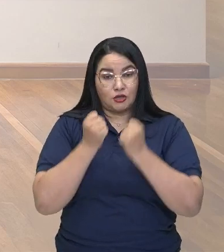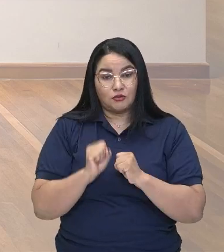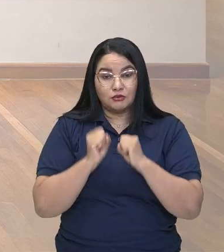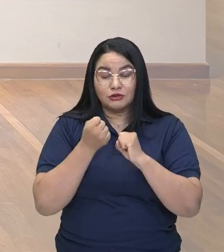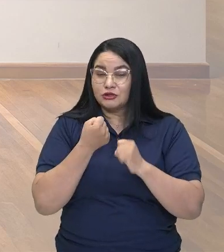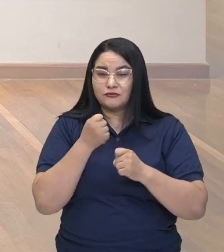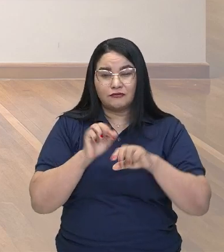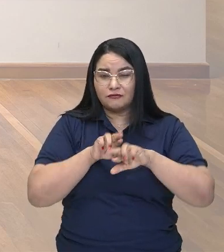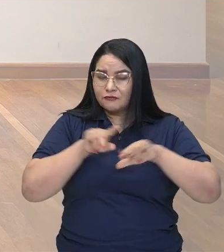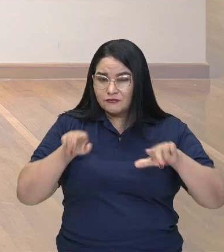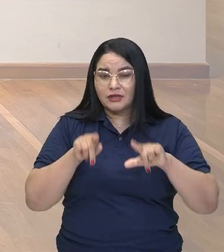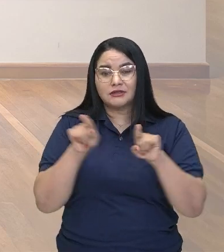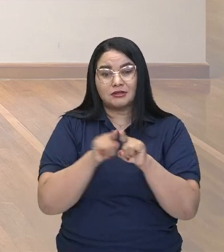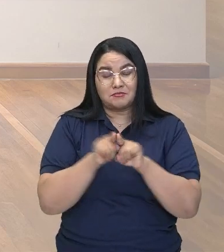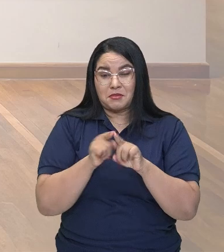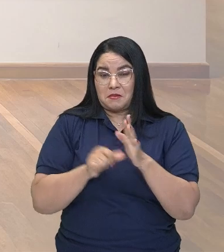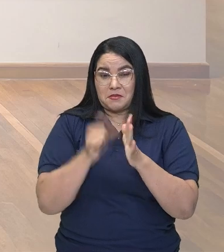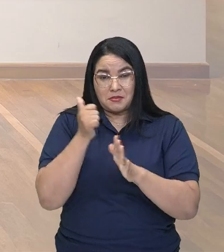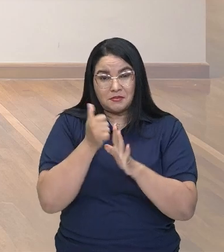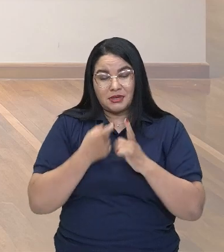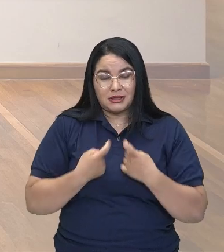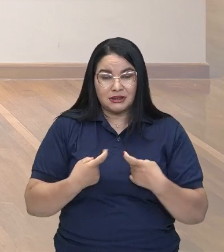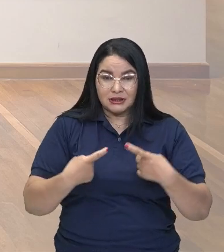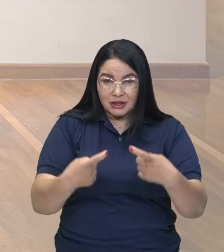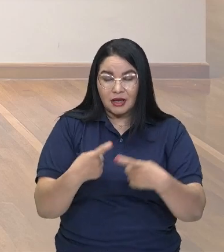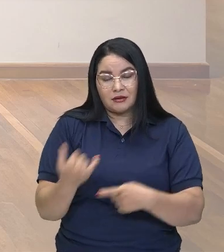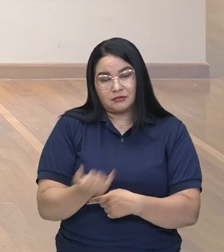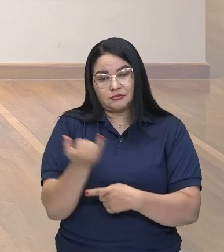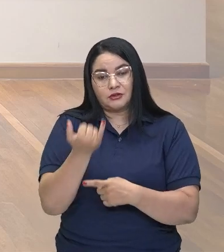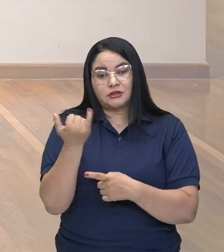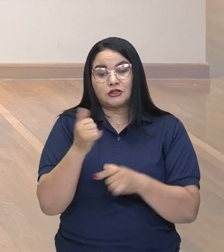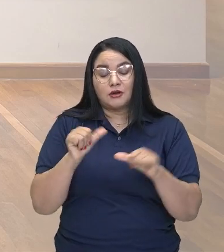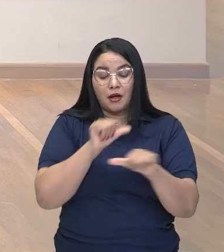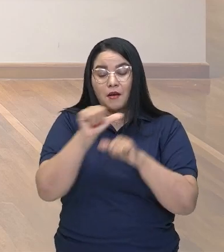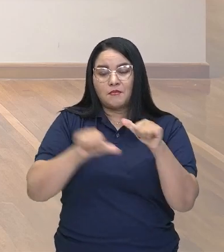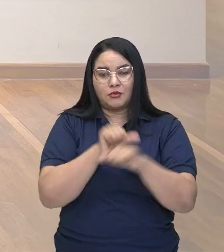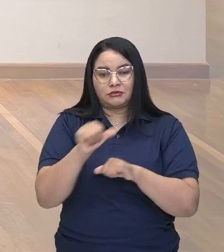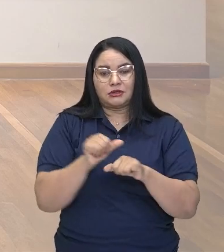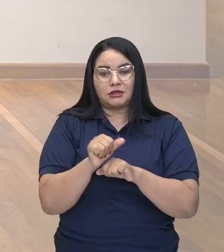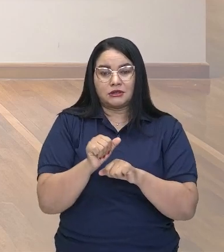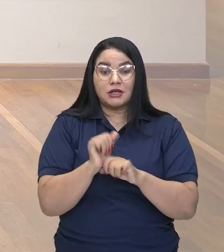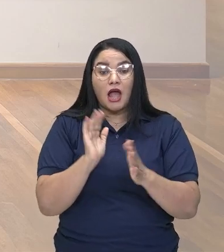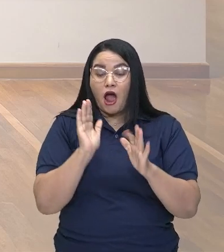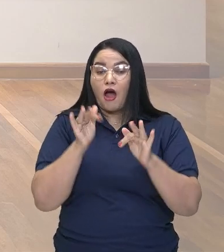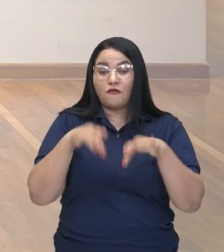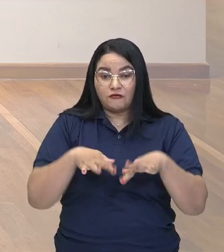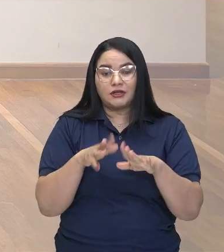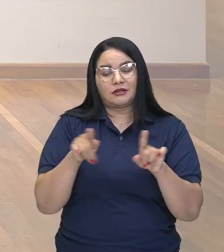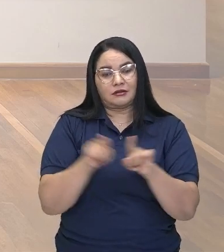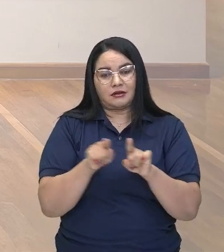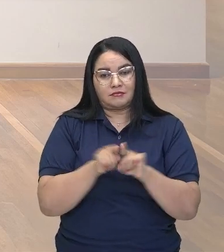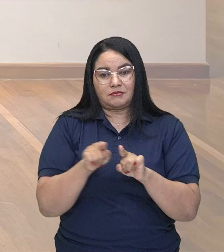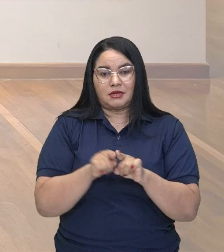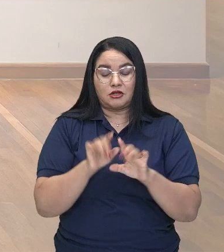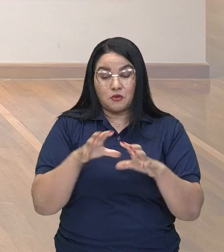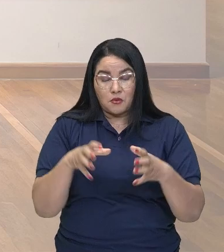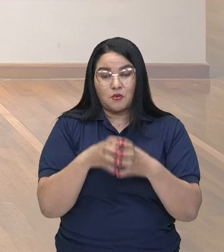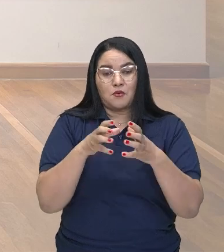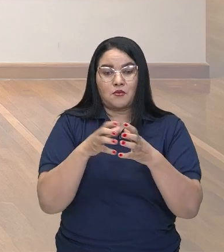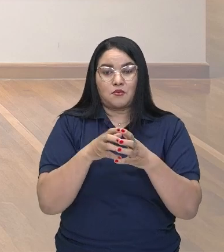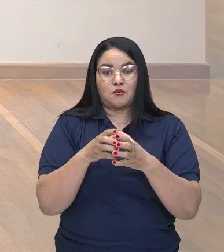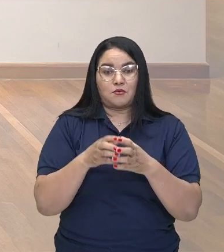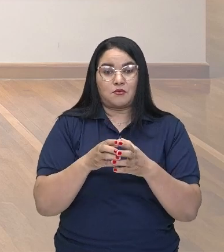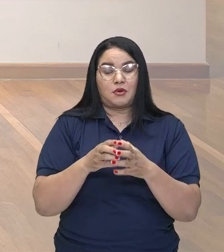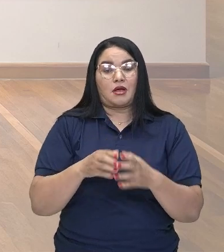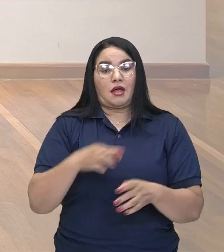Guerra tem essa importância no sentido da causa do fim das oligarquias, porque vai tirar, né, o poder das oligarquias agrárias